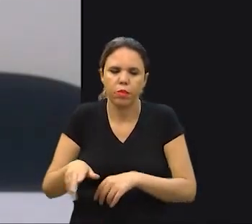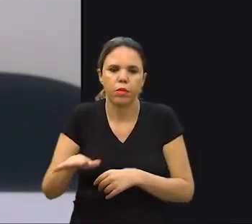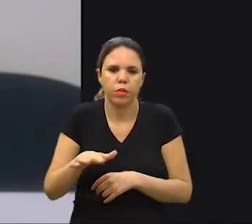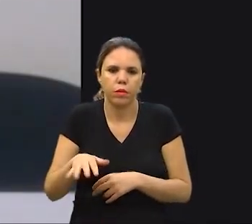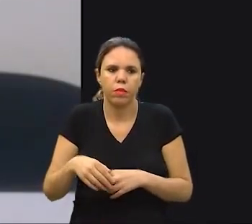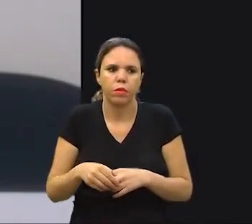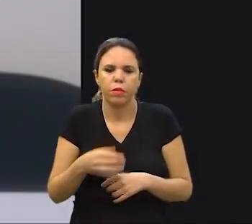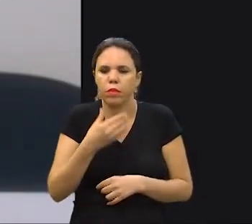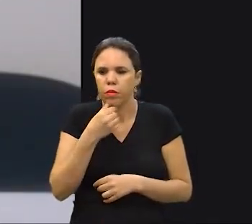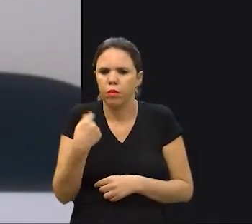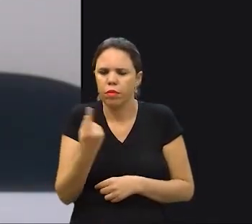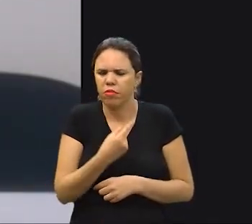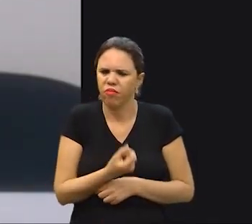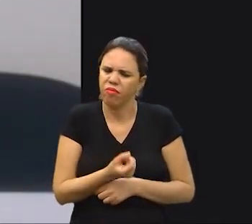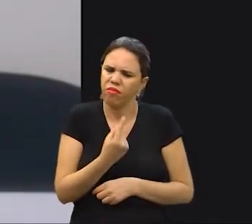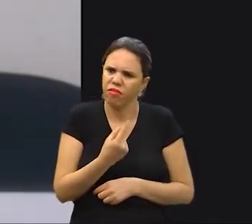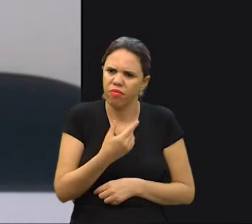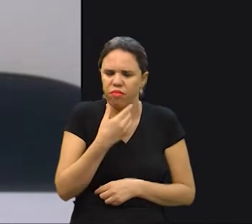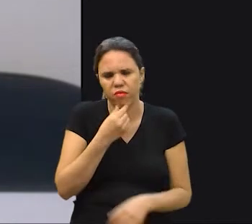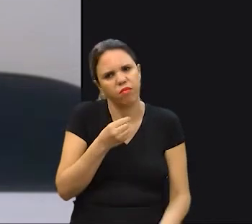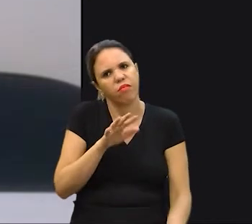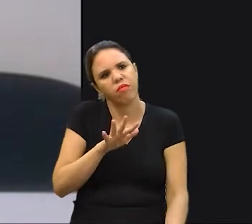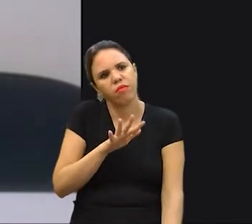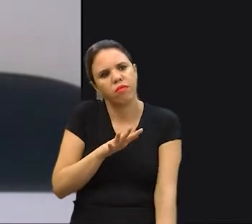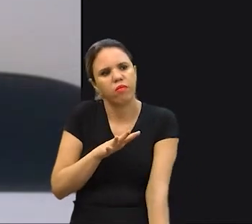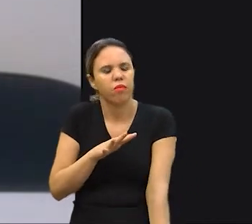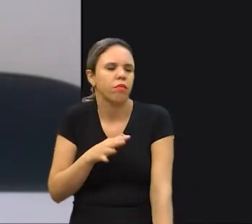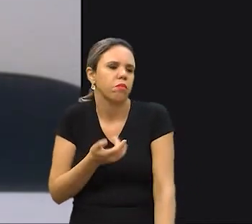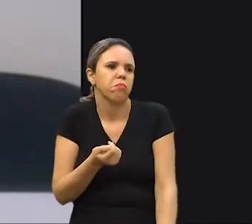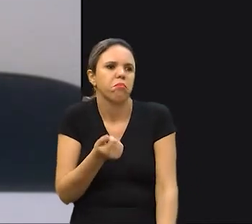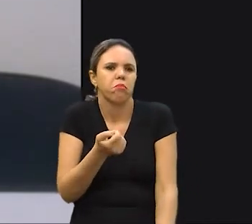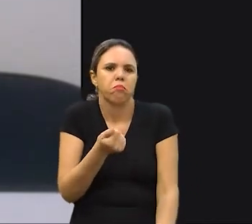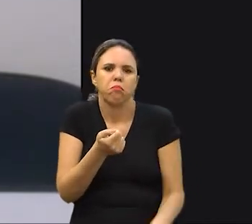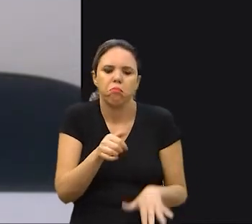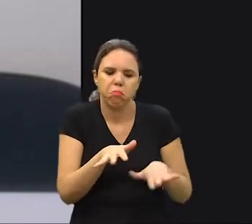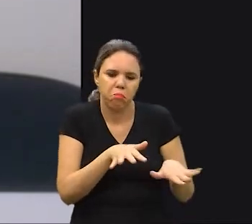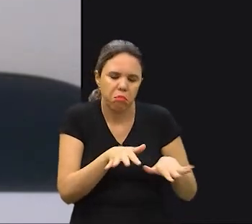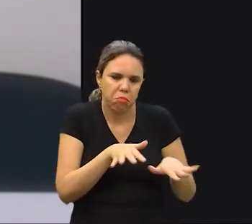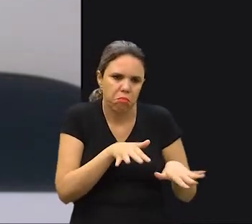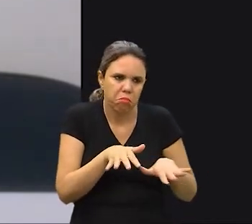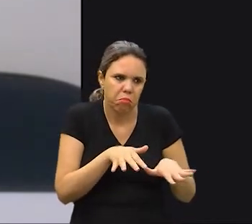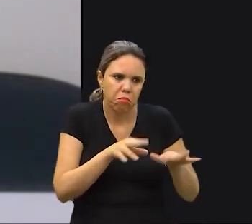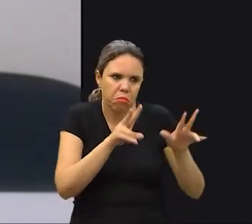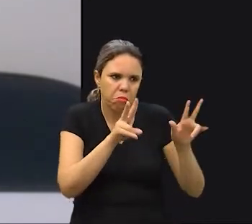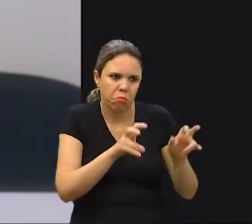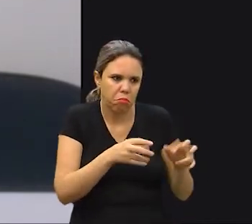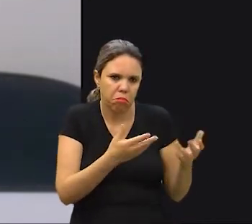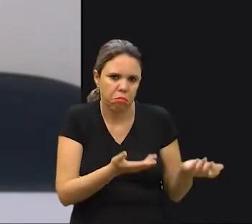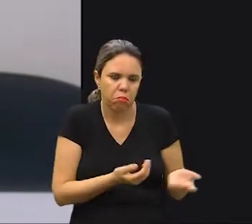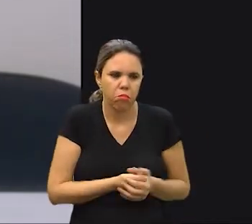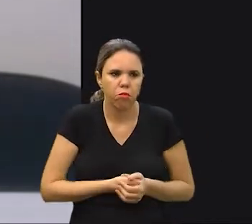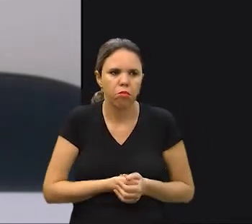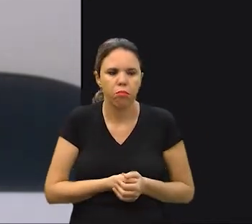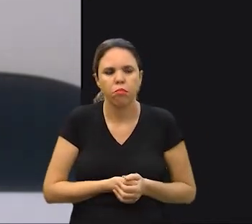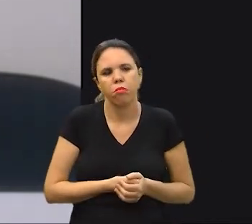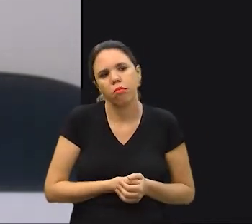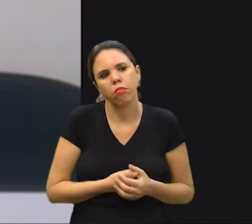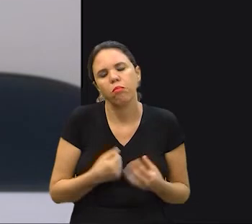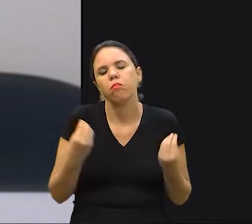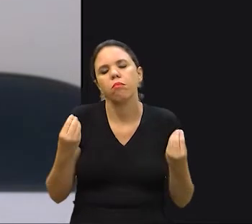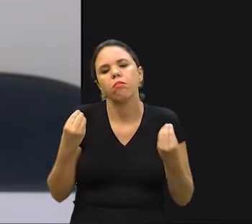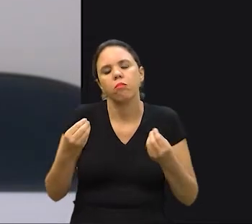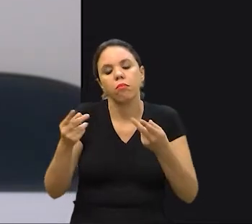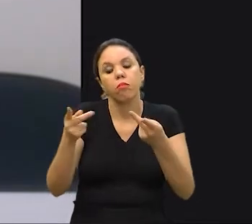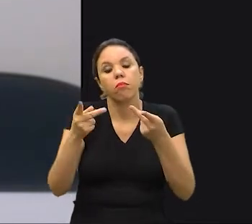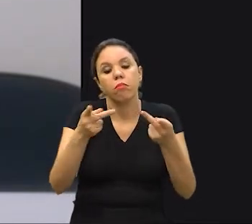homens, é engraçado, nós, homens, pouco nos movemos sobre essa questão.